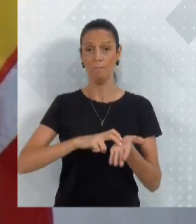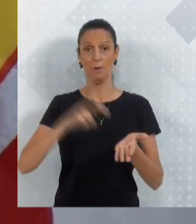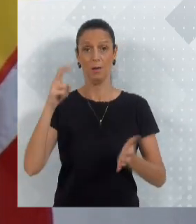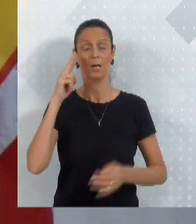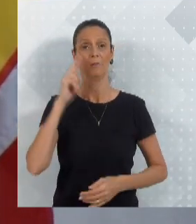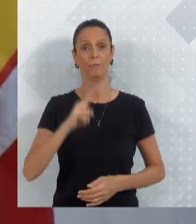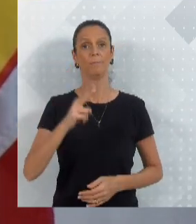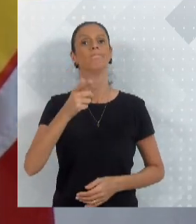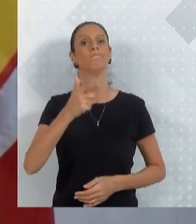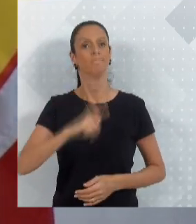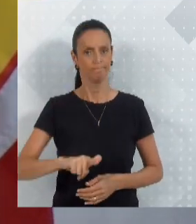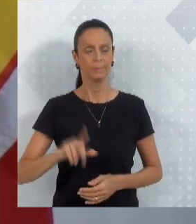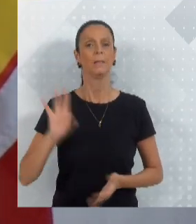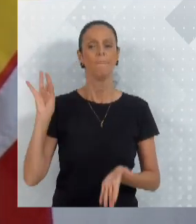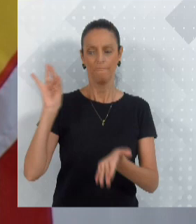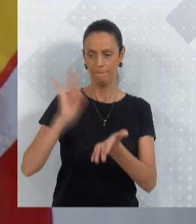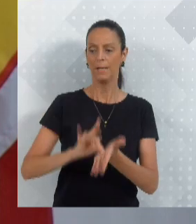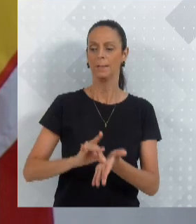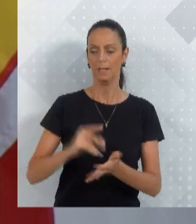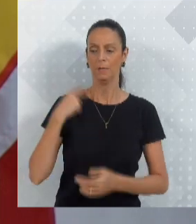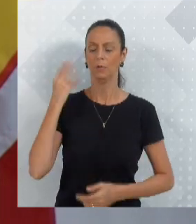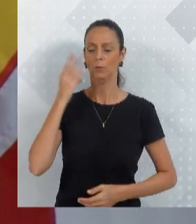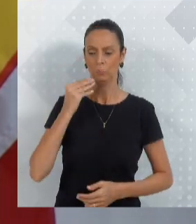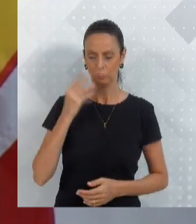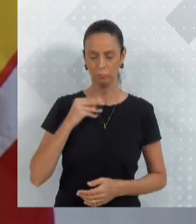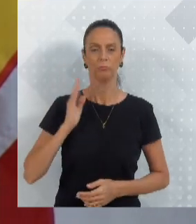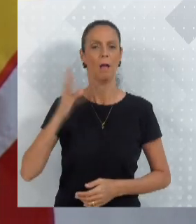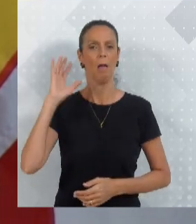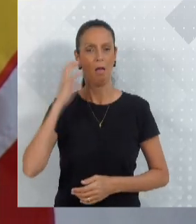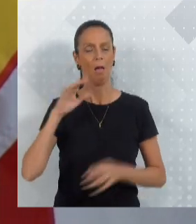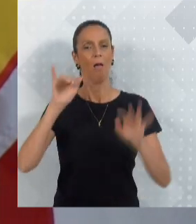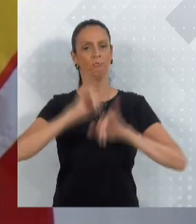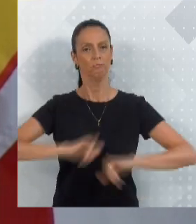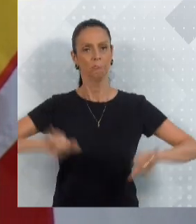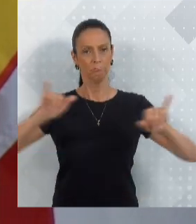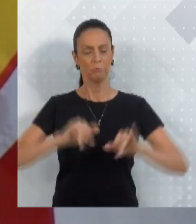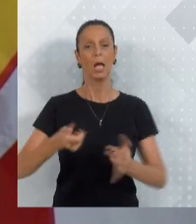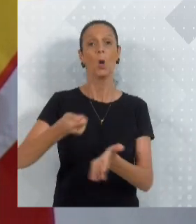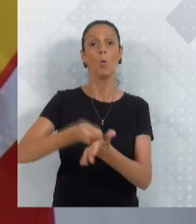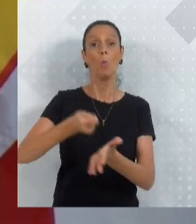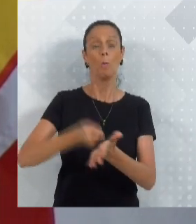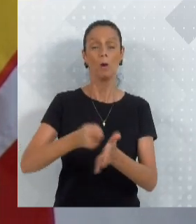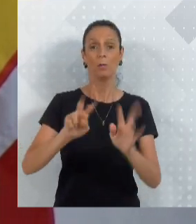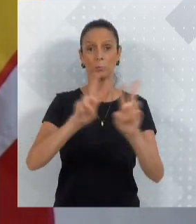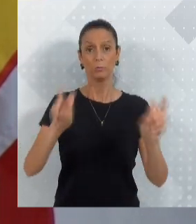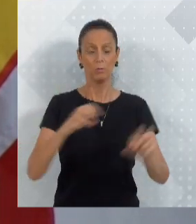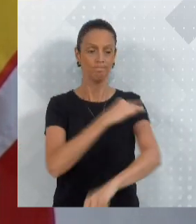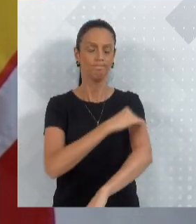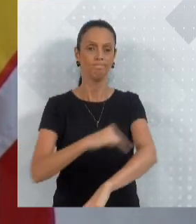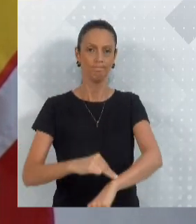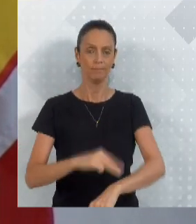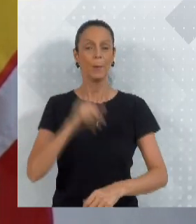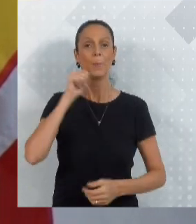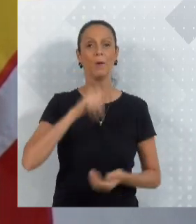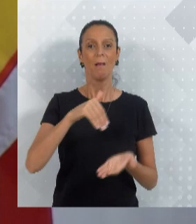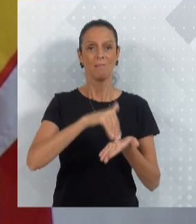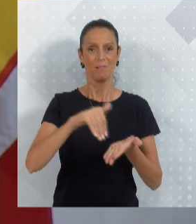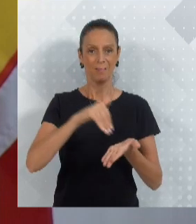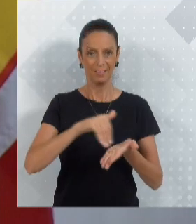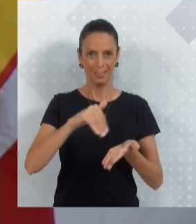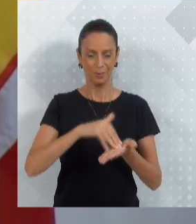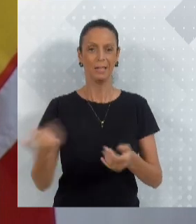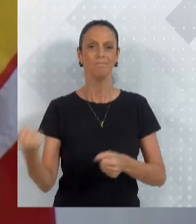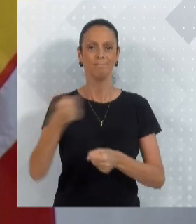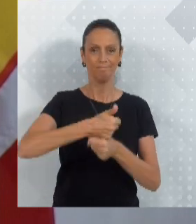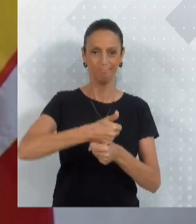de fato, vereador Gilson, na rádio, na imprensa, essa cobrança com relação aos uniformes. A secretária atual de